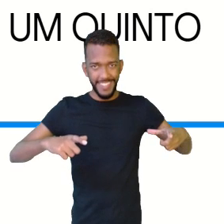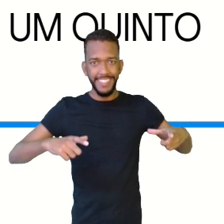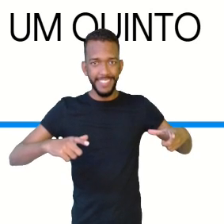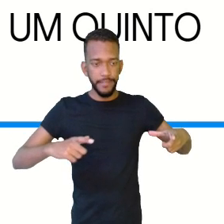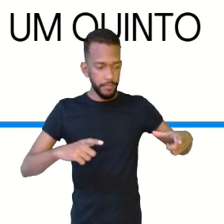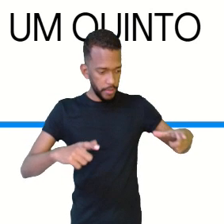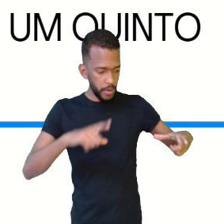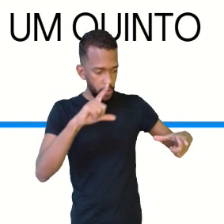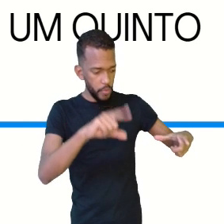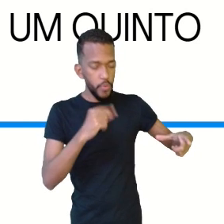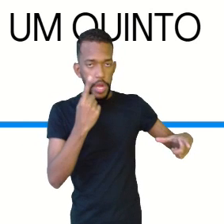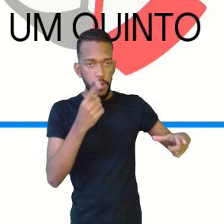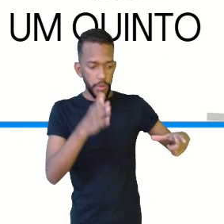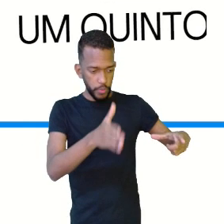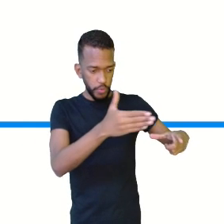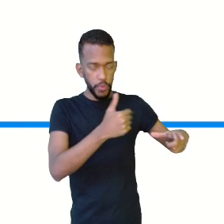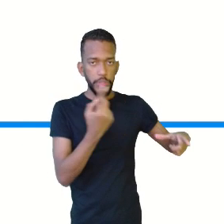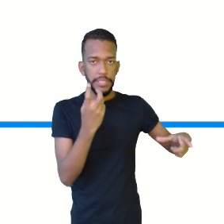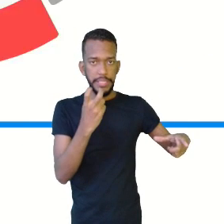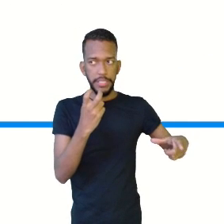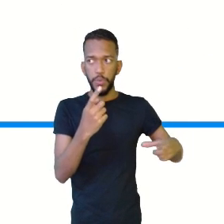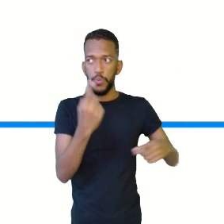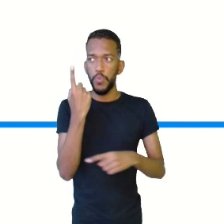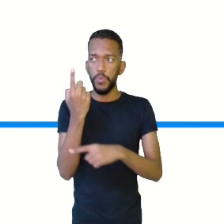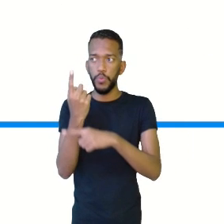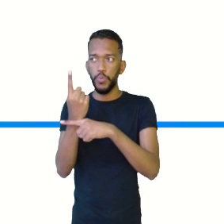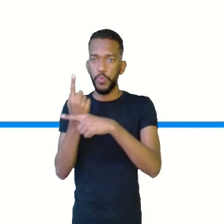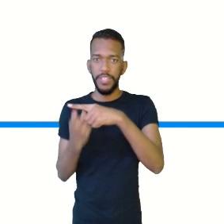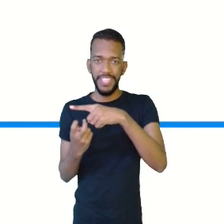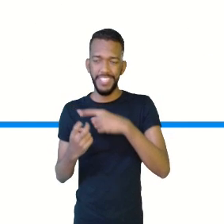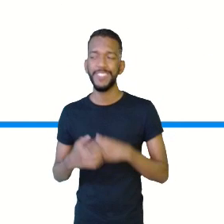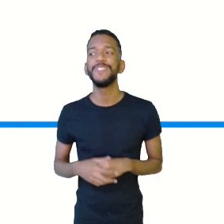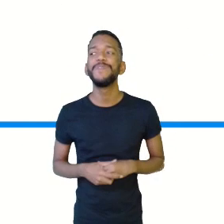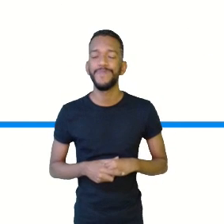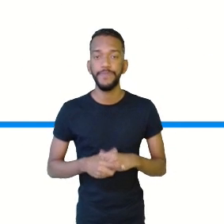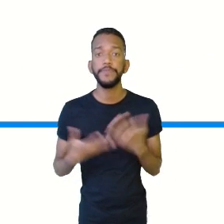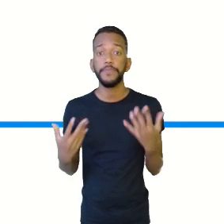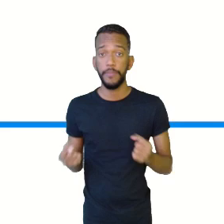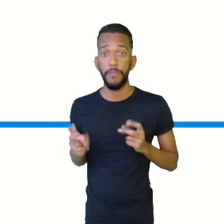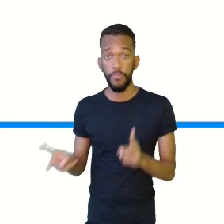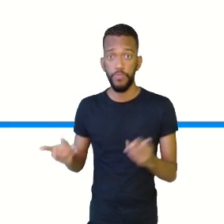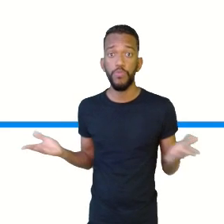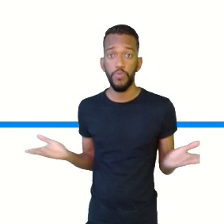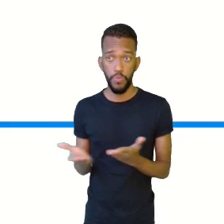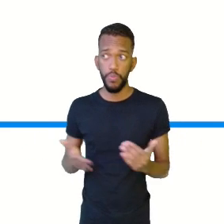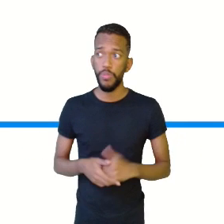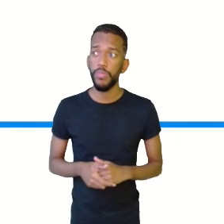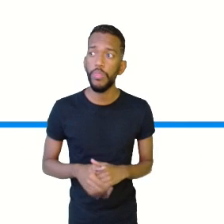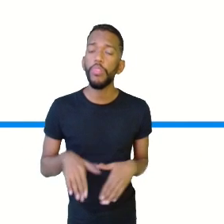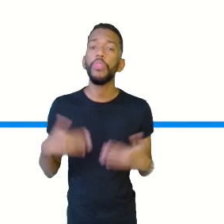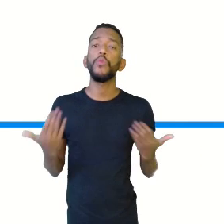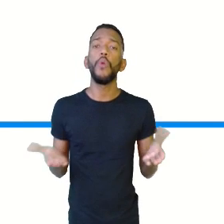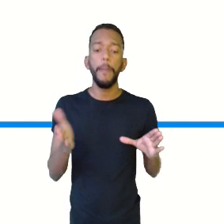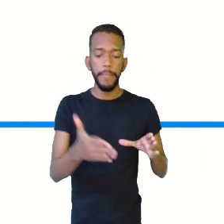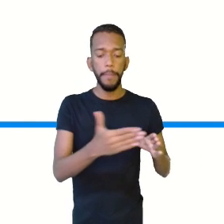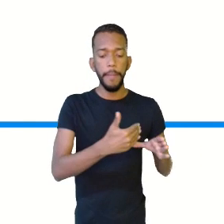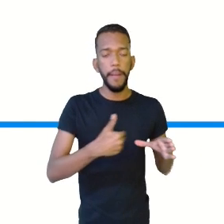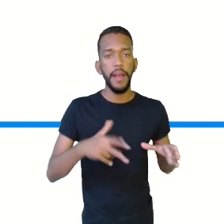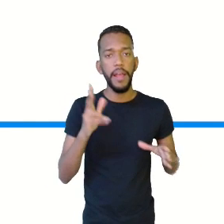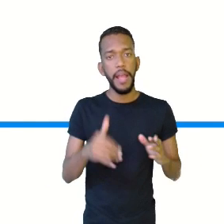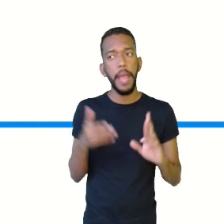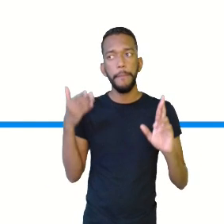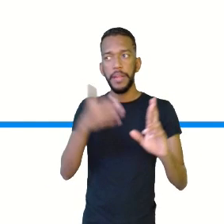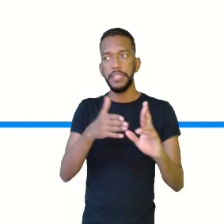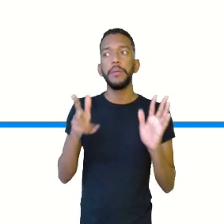seja, uma parte das 5. Vamos continuar aí? Agora, que fração representa a parte